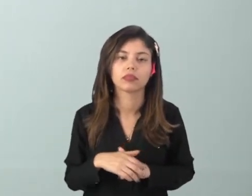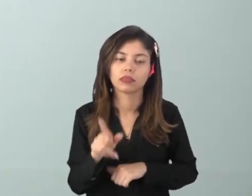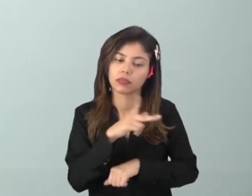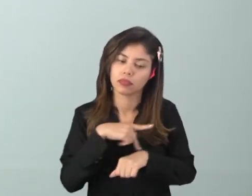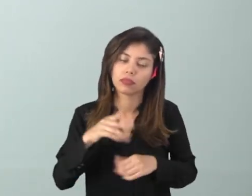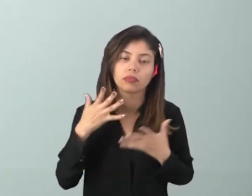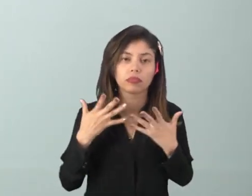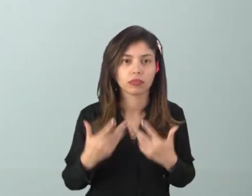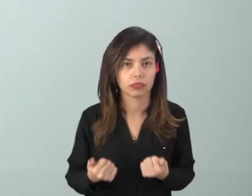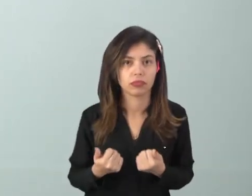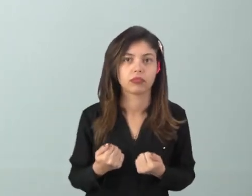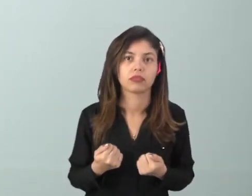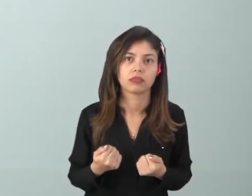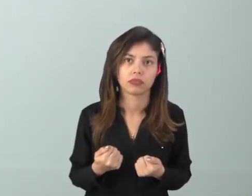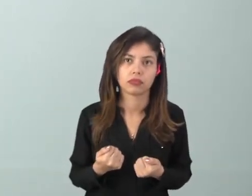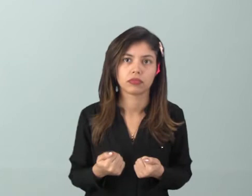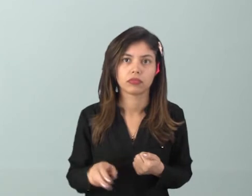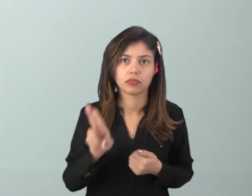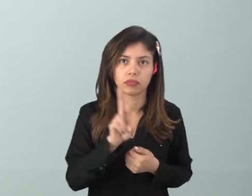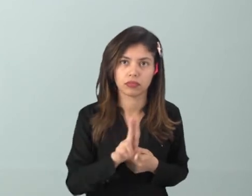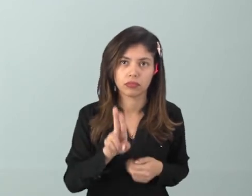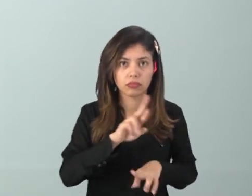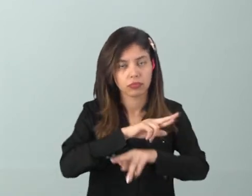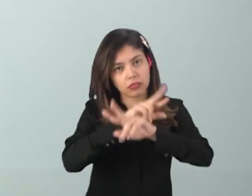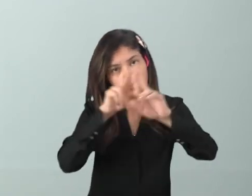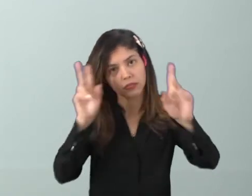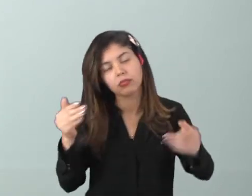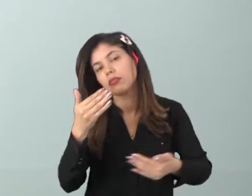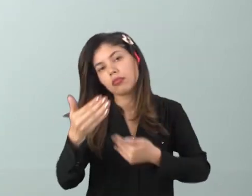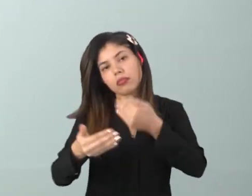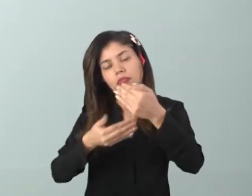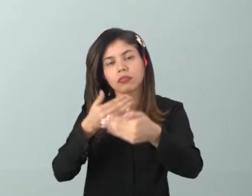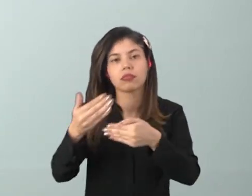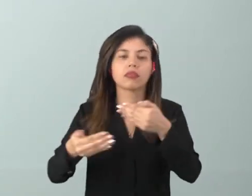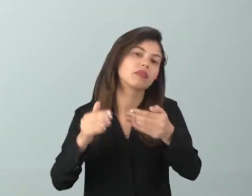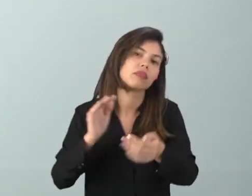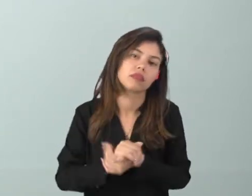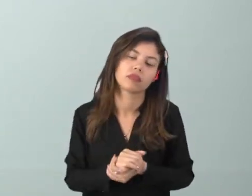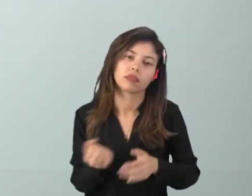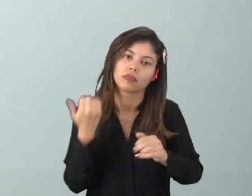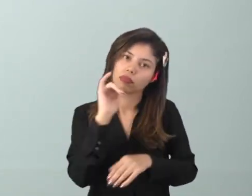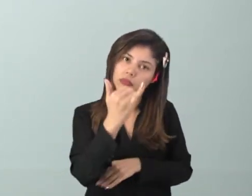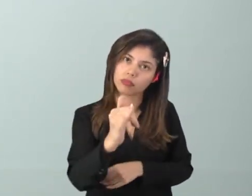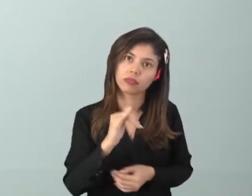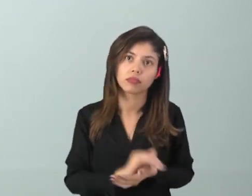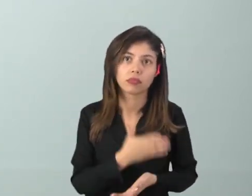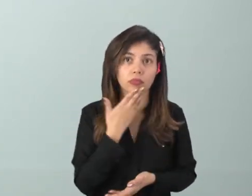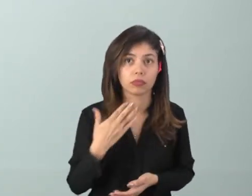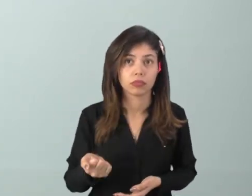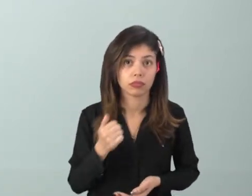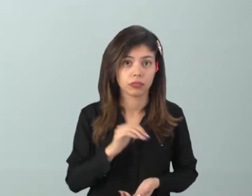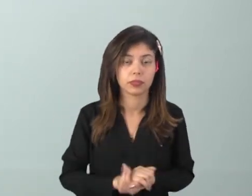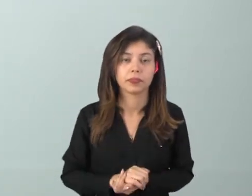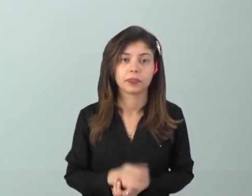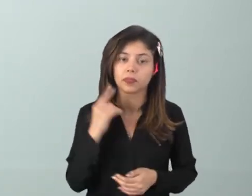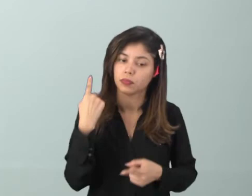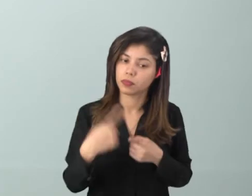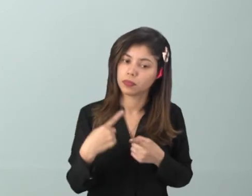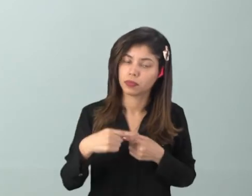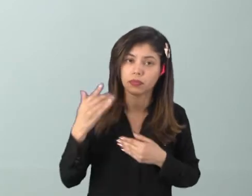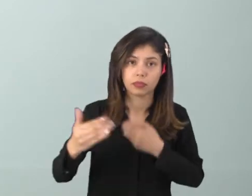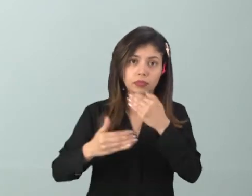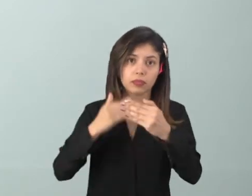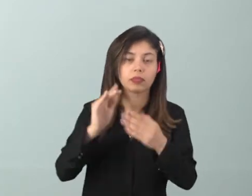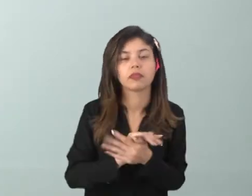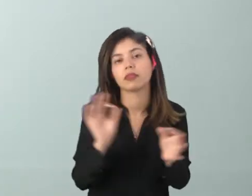né, ele use vários processos de produção de energia para suprir sua demanda elétrica, porque um processo